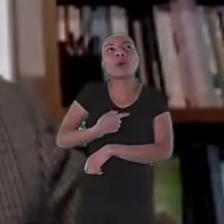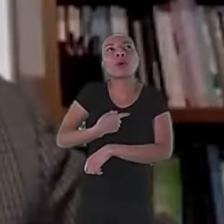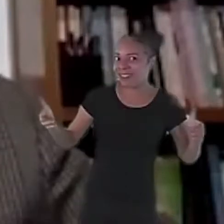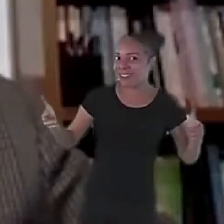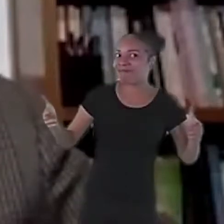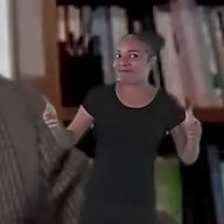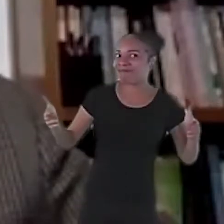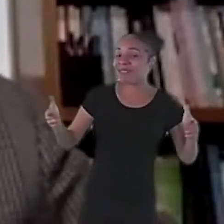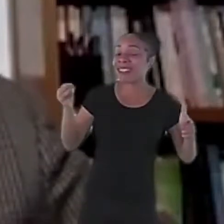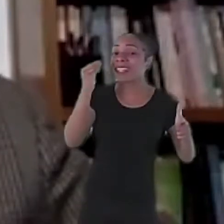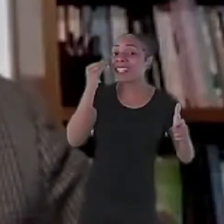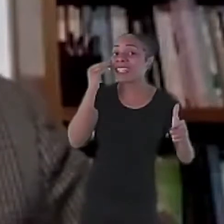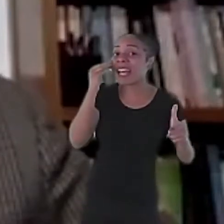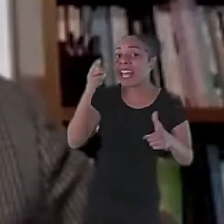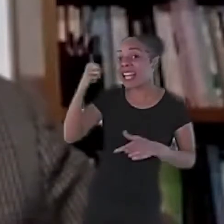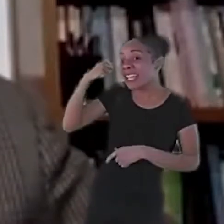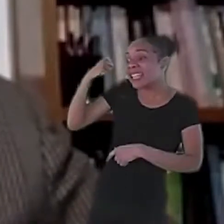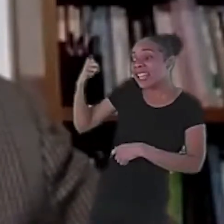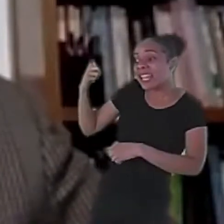essa: